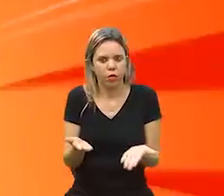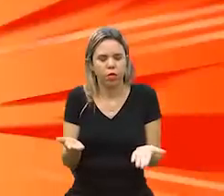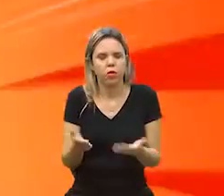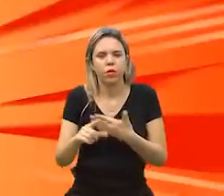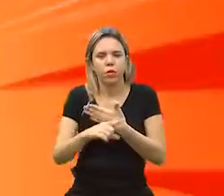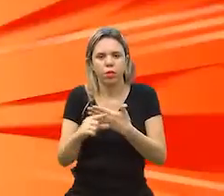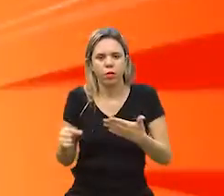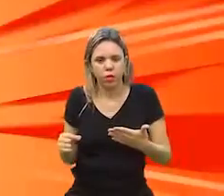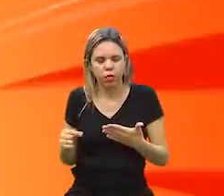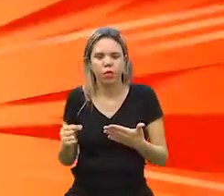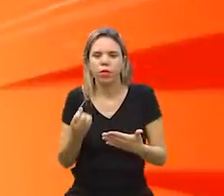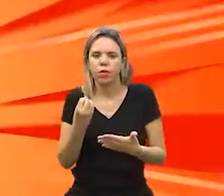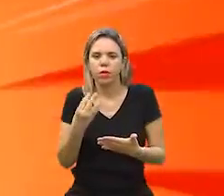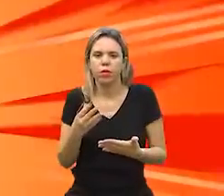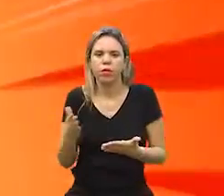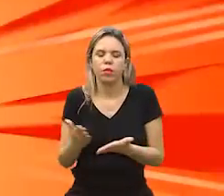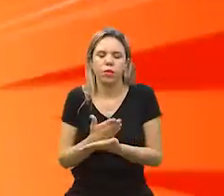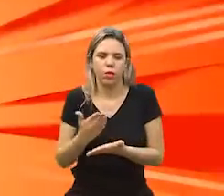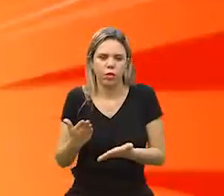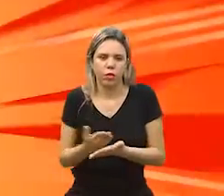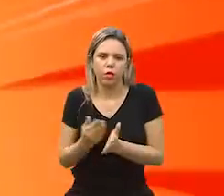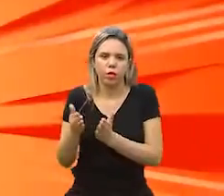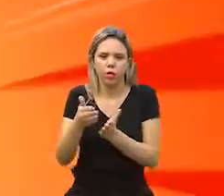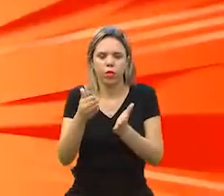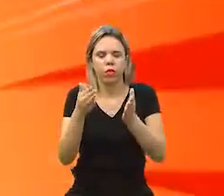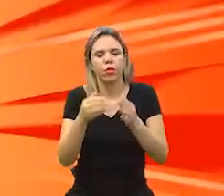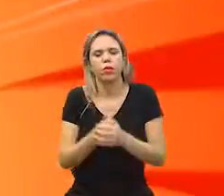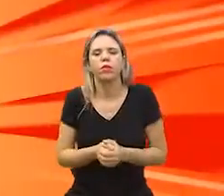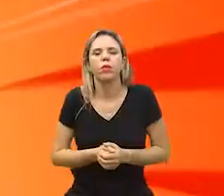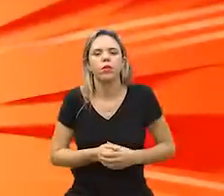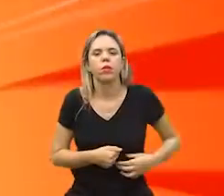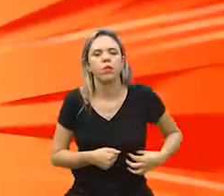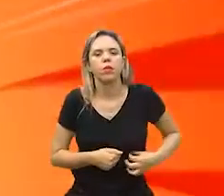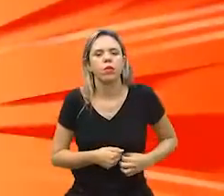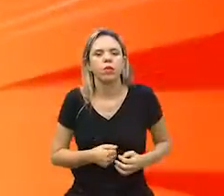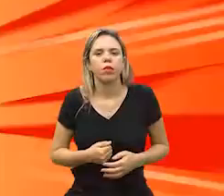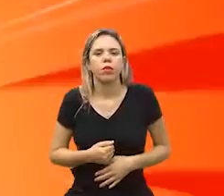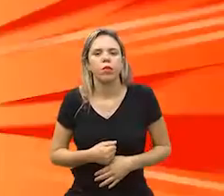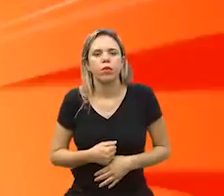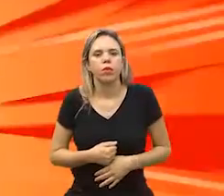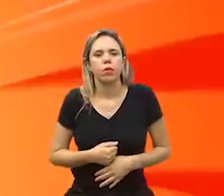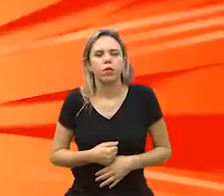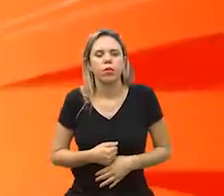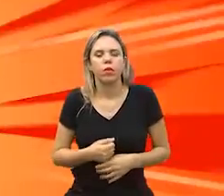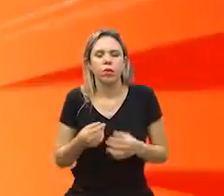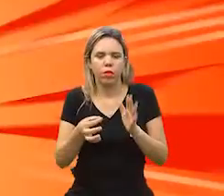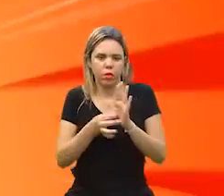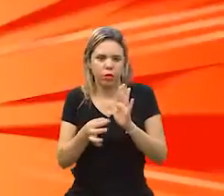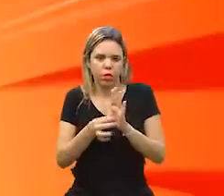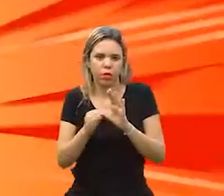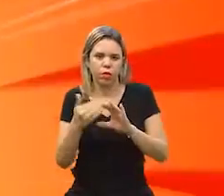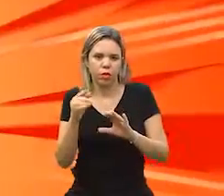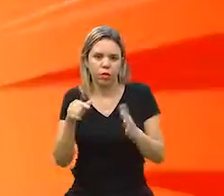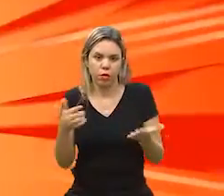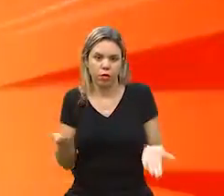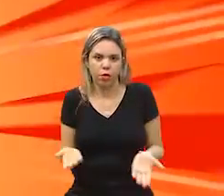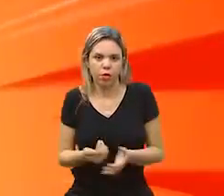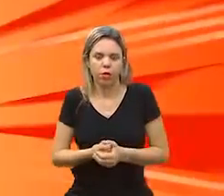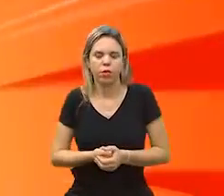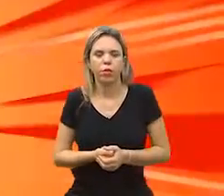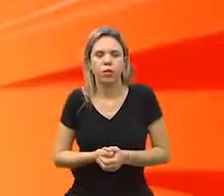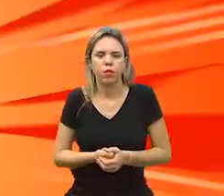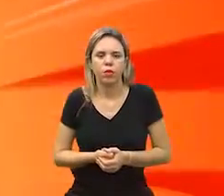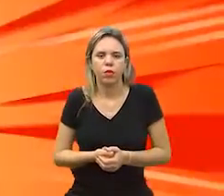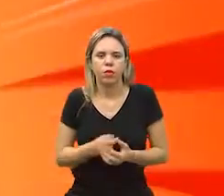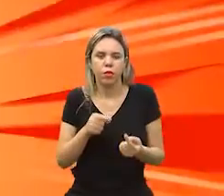na Amazon, ele está em algumas livrarias, ele está na Submarino, ele está, enfim. E o feedback que eu venho recebendo é justamente isso, né?